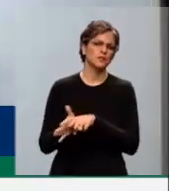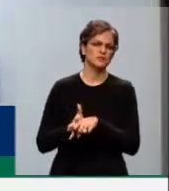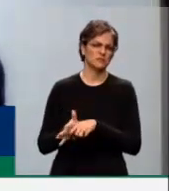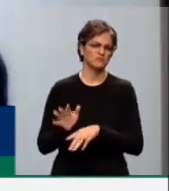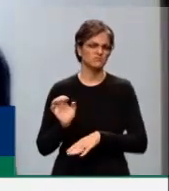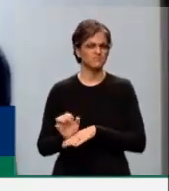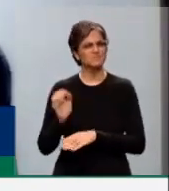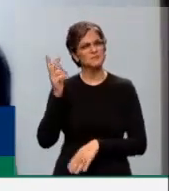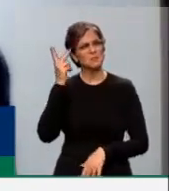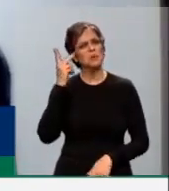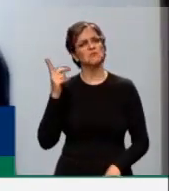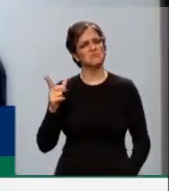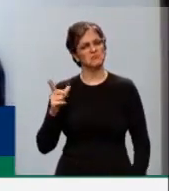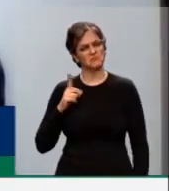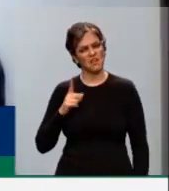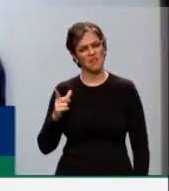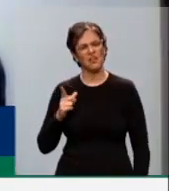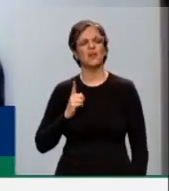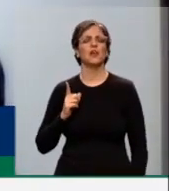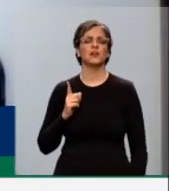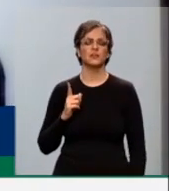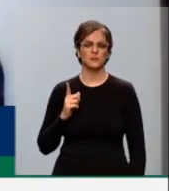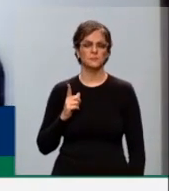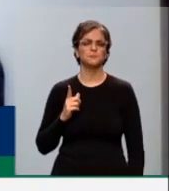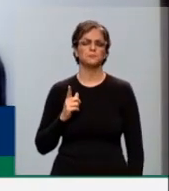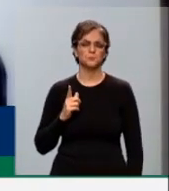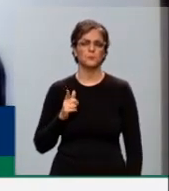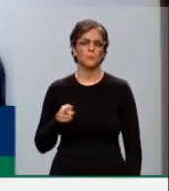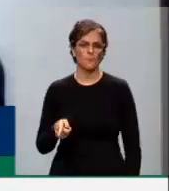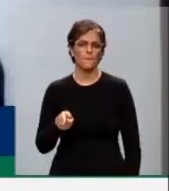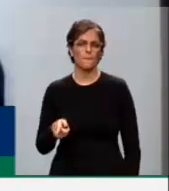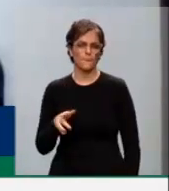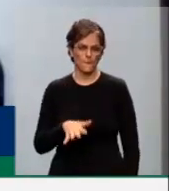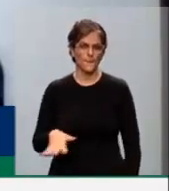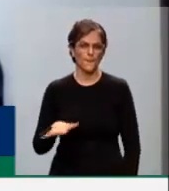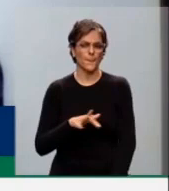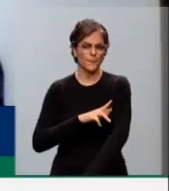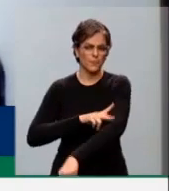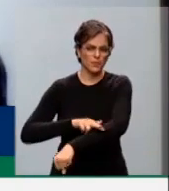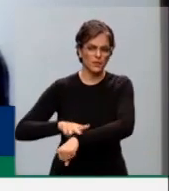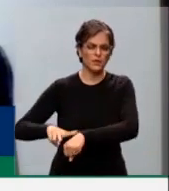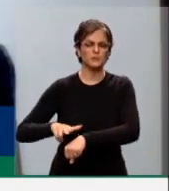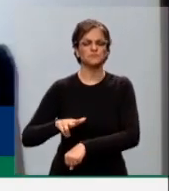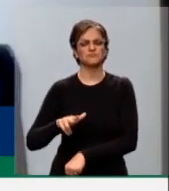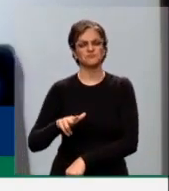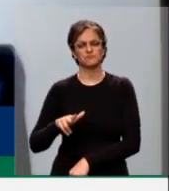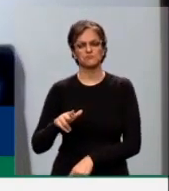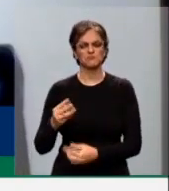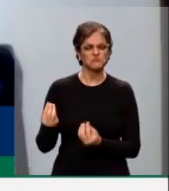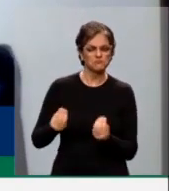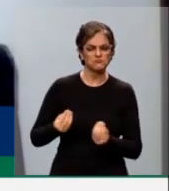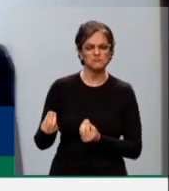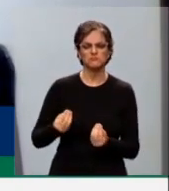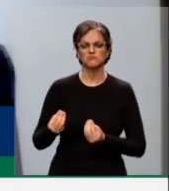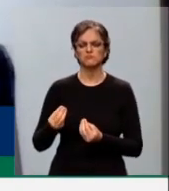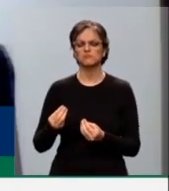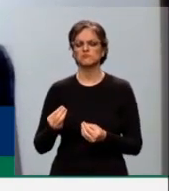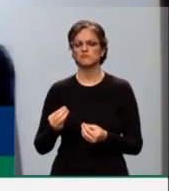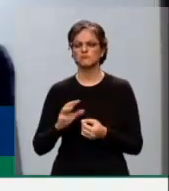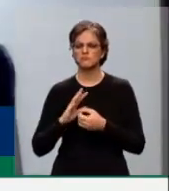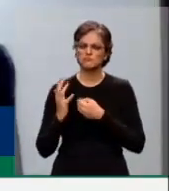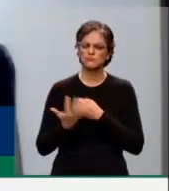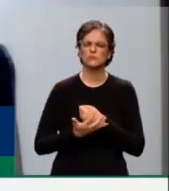Paulo teve pesquisa com relação ao quesito raça-cor e os indicadores, né, relativos à pandemia, e a